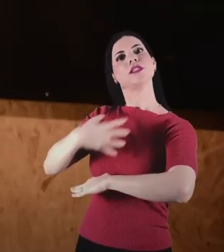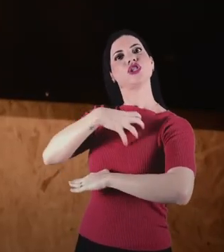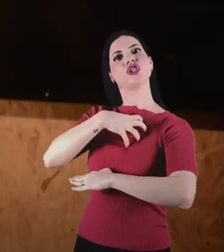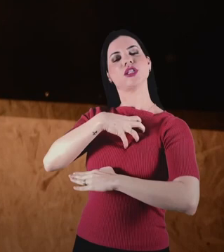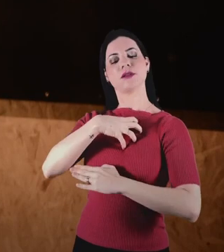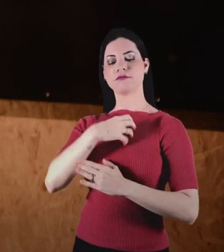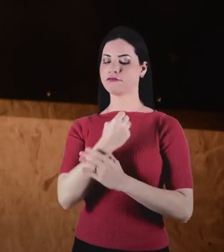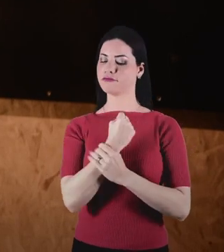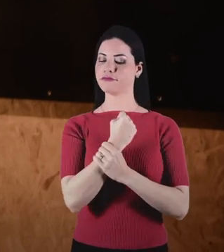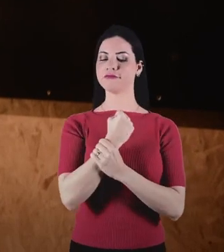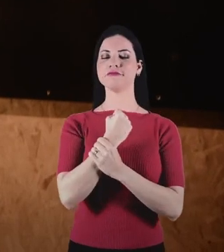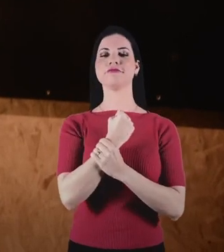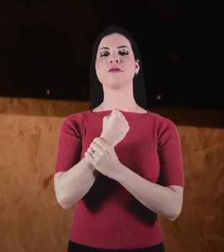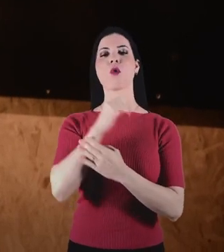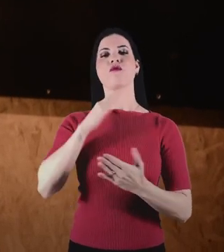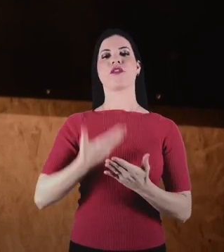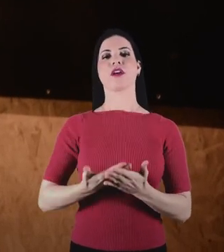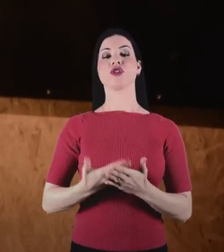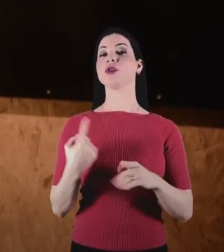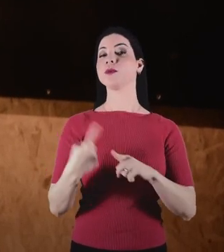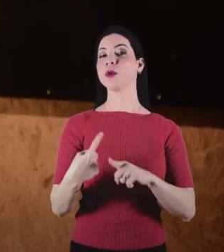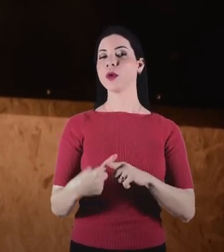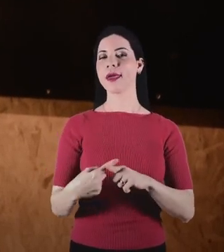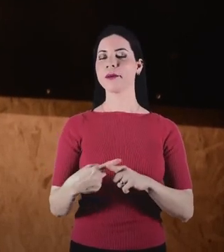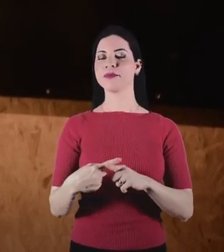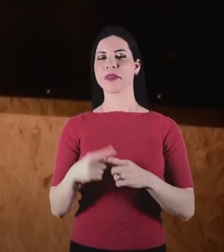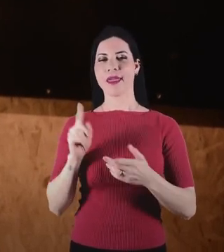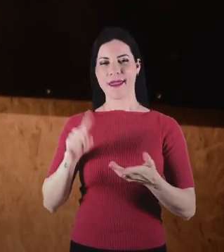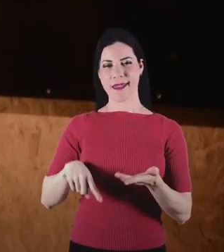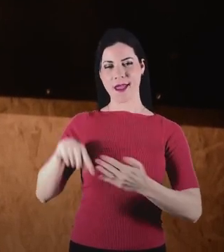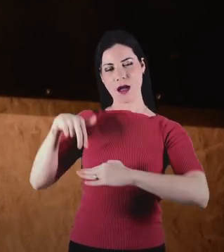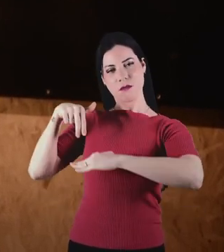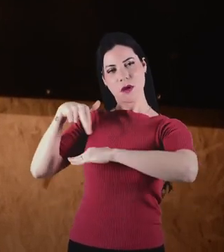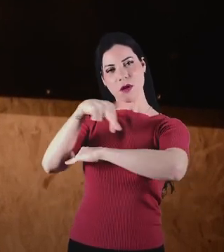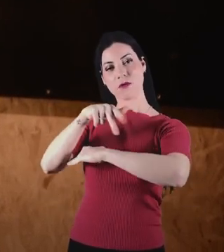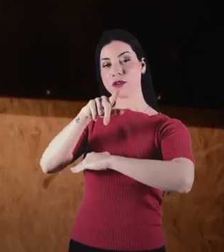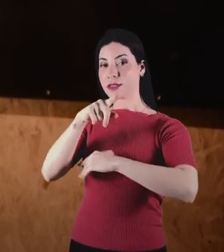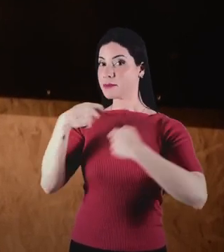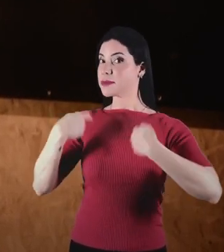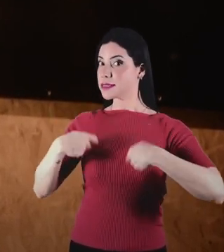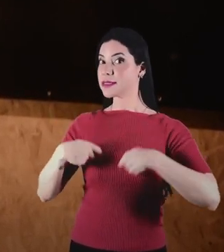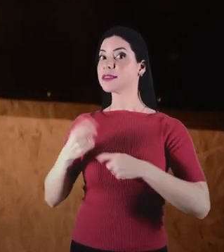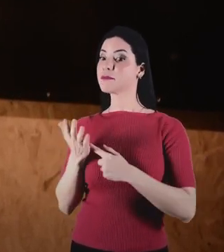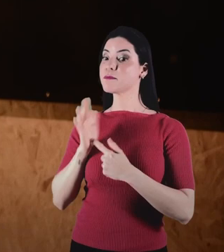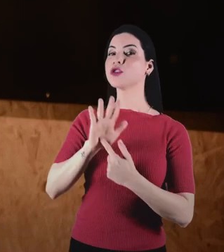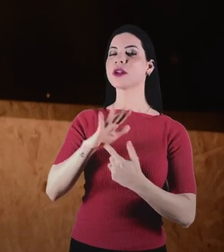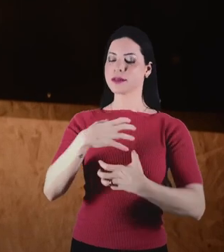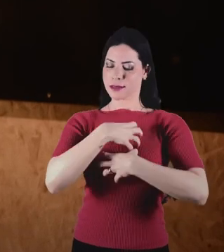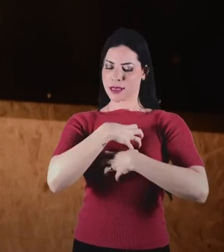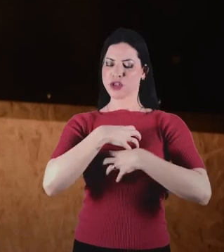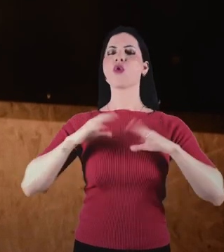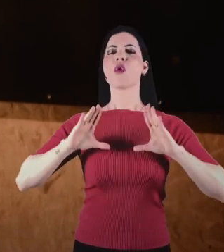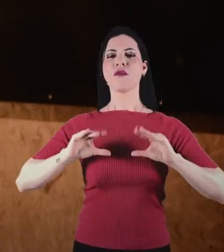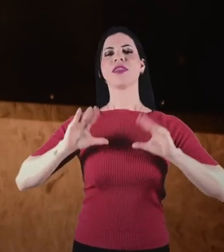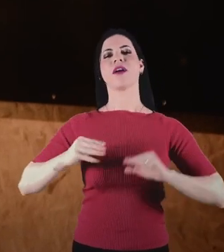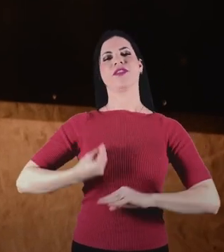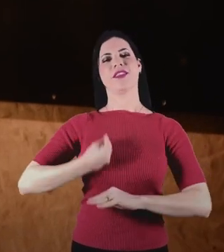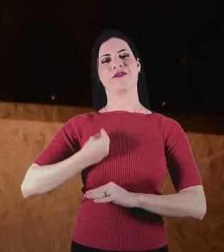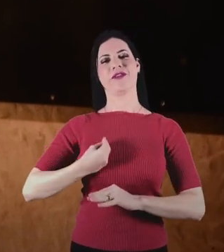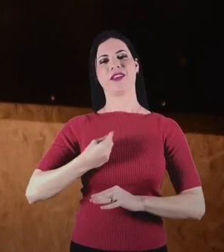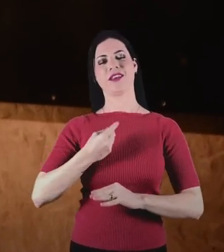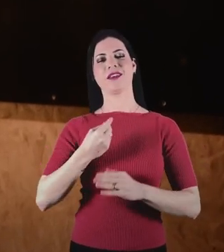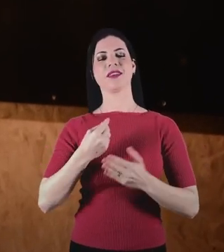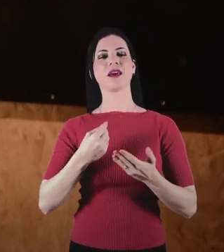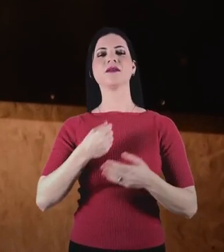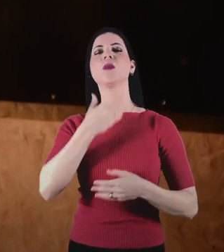a me sentir mais confiante, né, porque o runway, ele te mostra como é que você... Como é que você fica